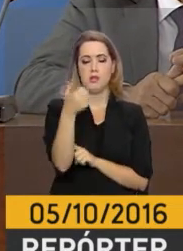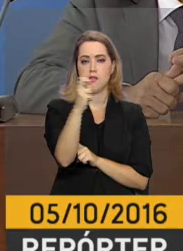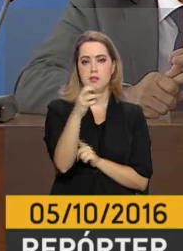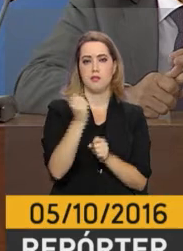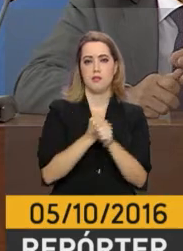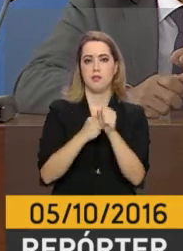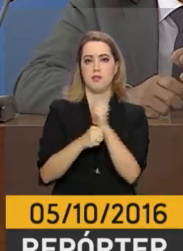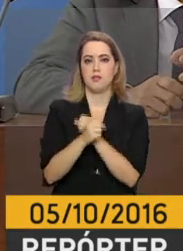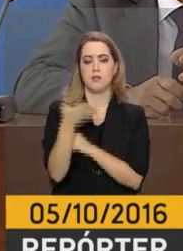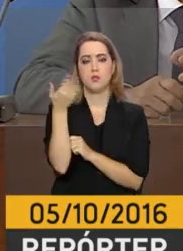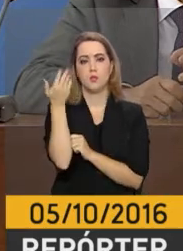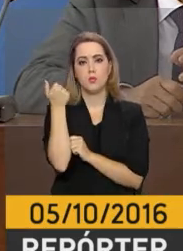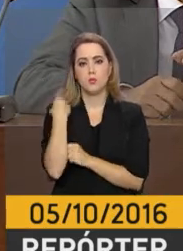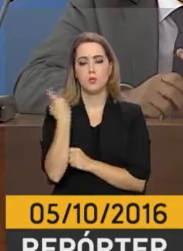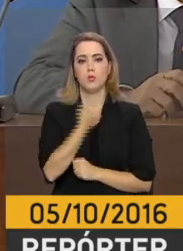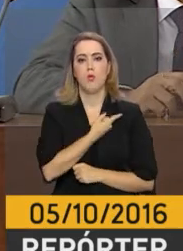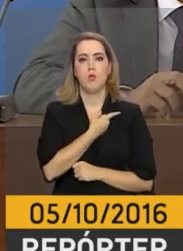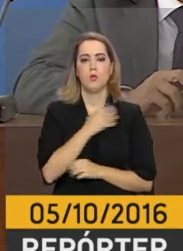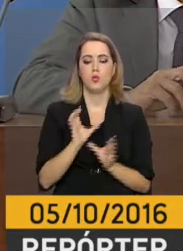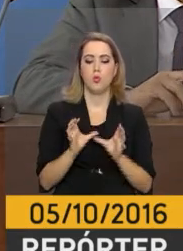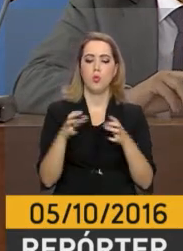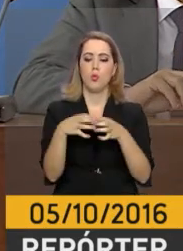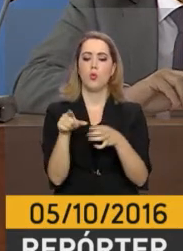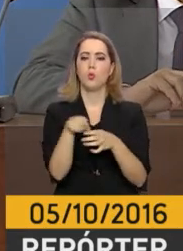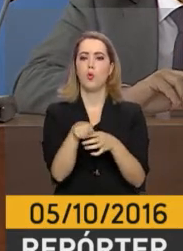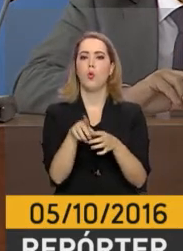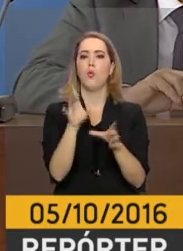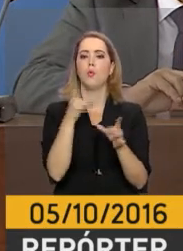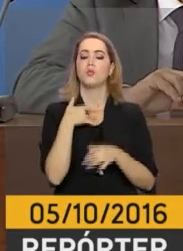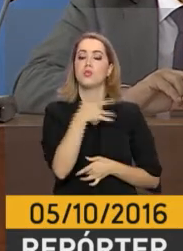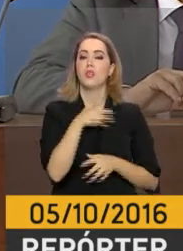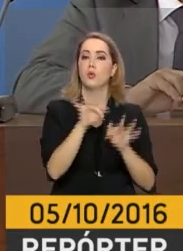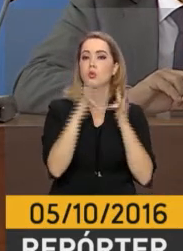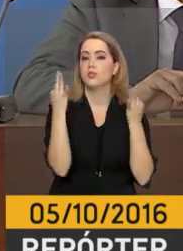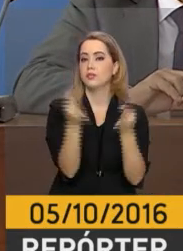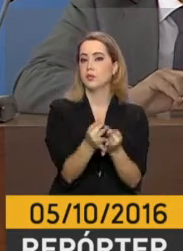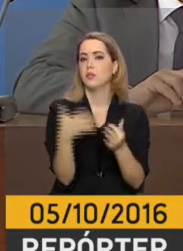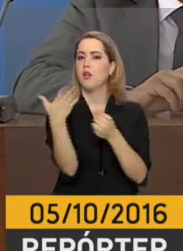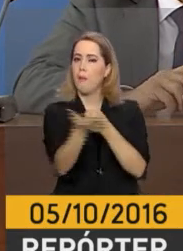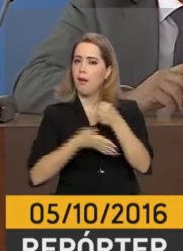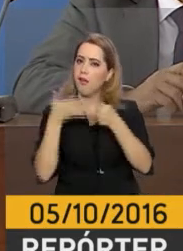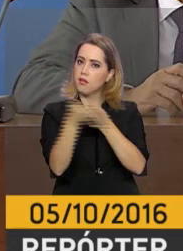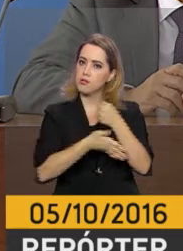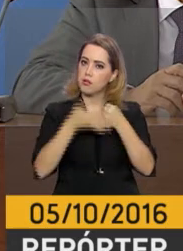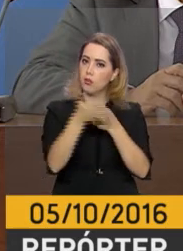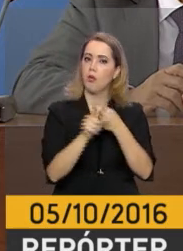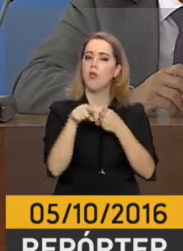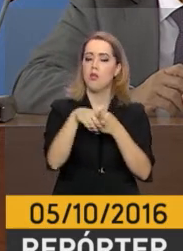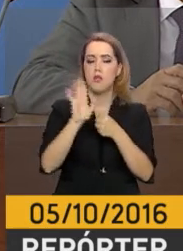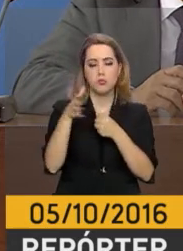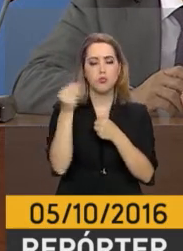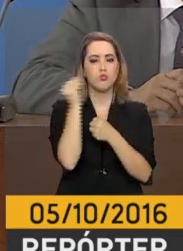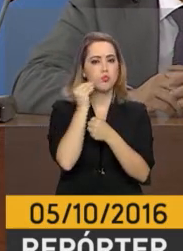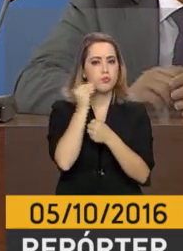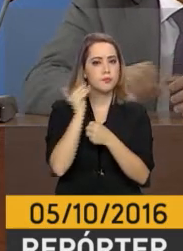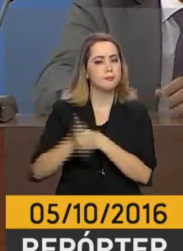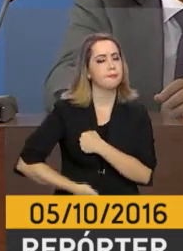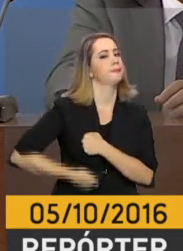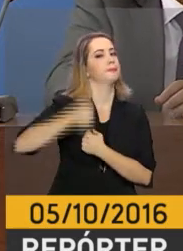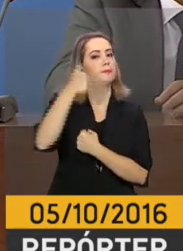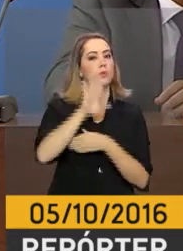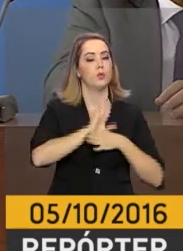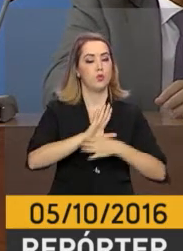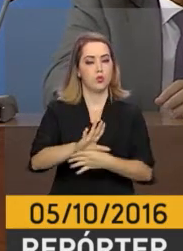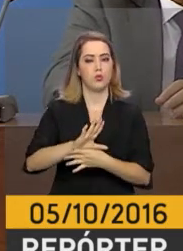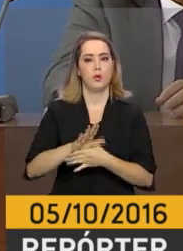equipes de saúde da família no brasil inteiro os programas de atenção básica traz uma grande experiência que vai exatamente nos